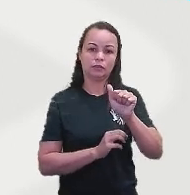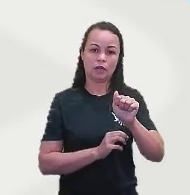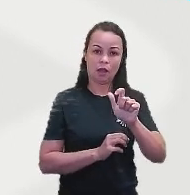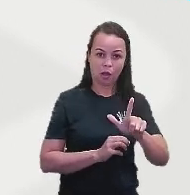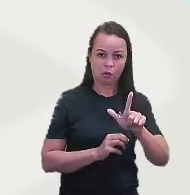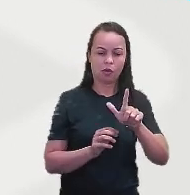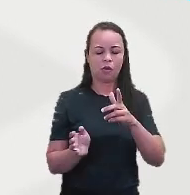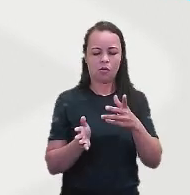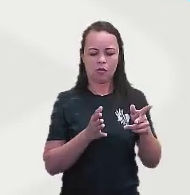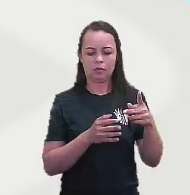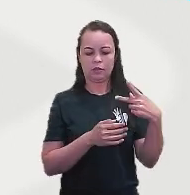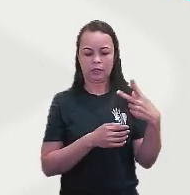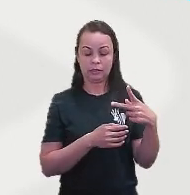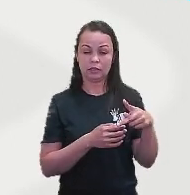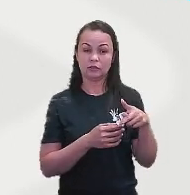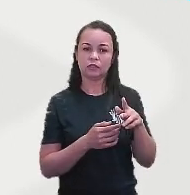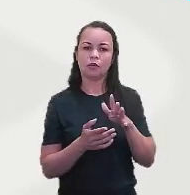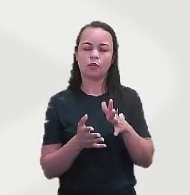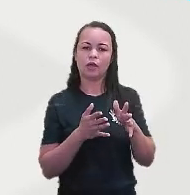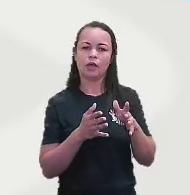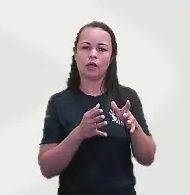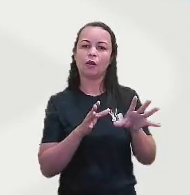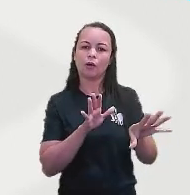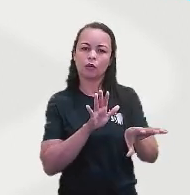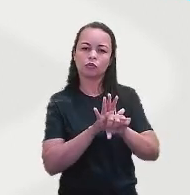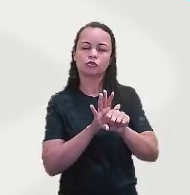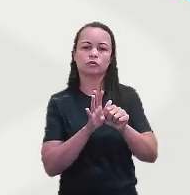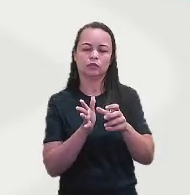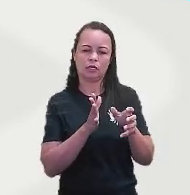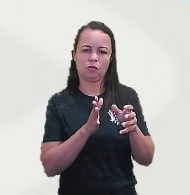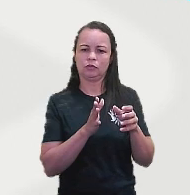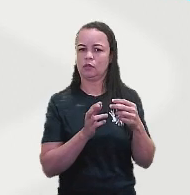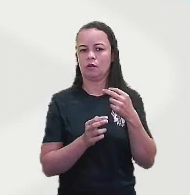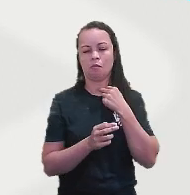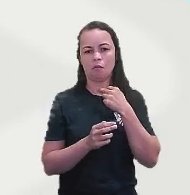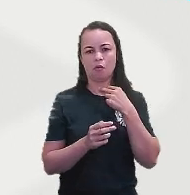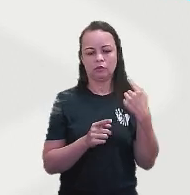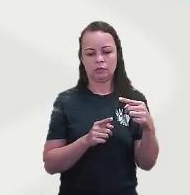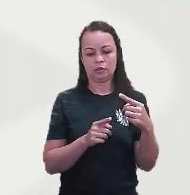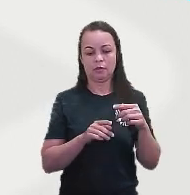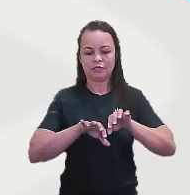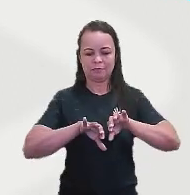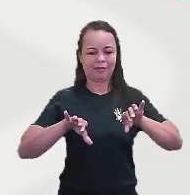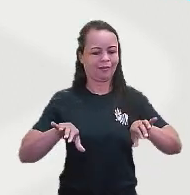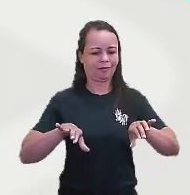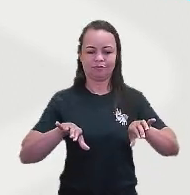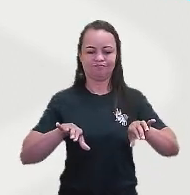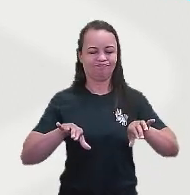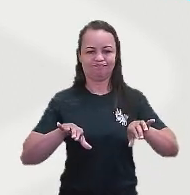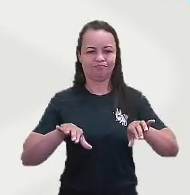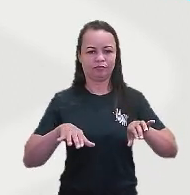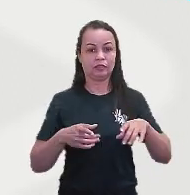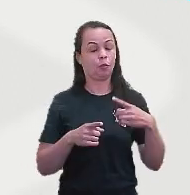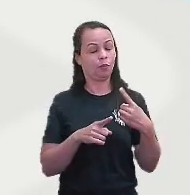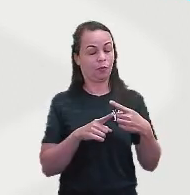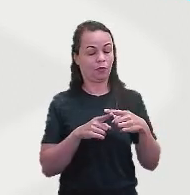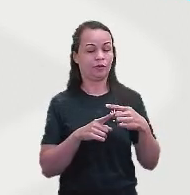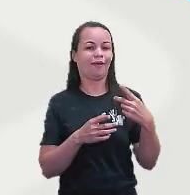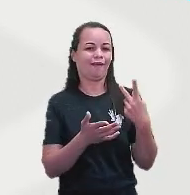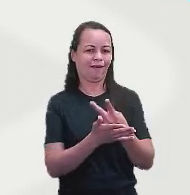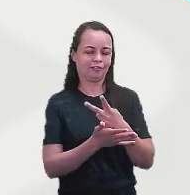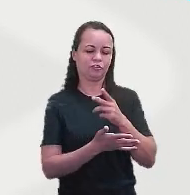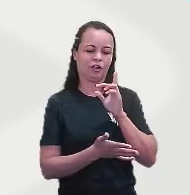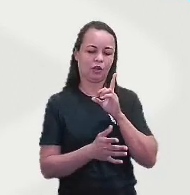acento, porque é aí uma conjunção causal, portanto não pode ser esse porquê separado. Então a gente já achou a incorreta,